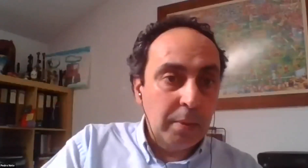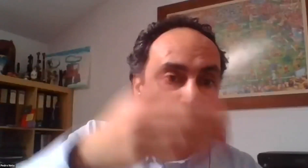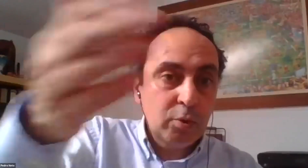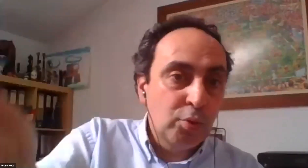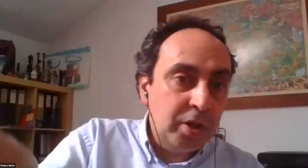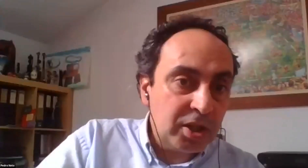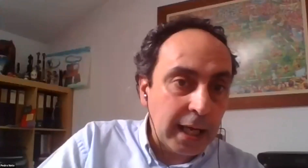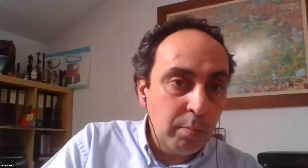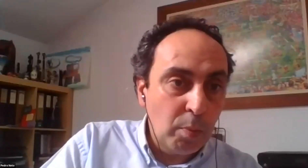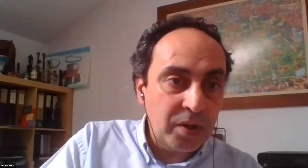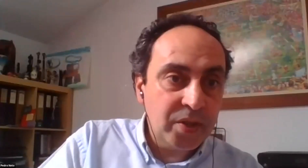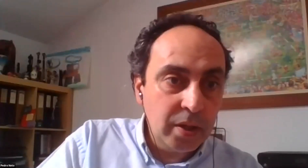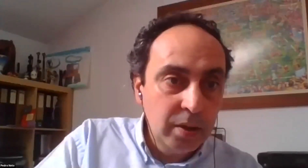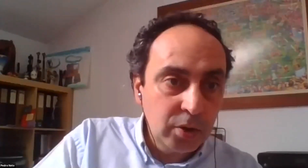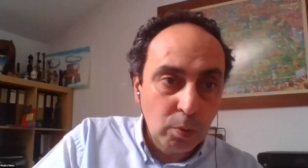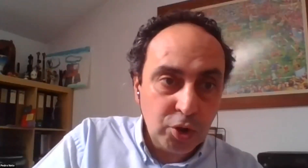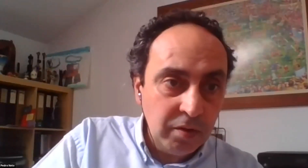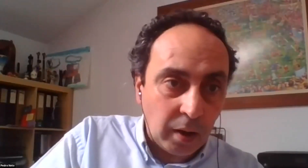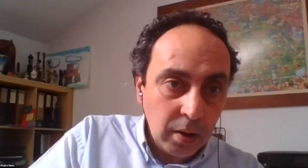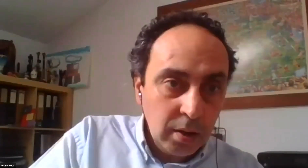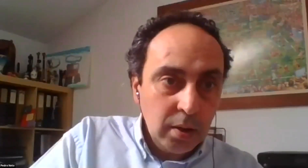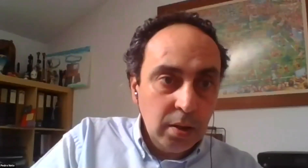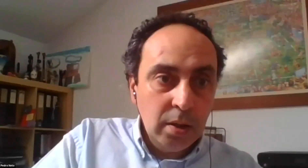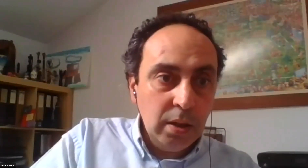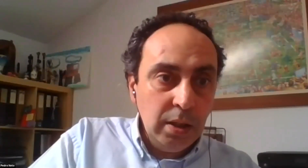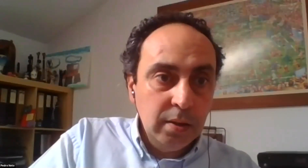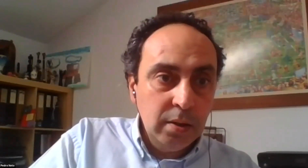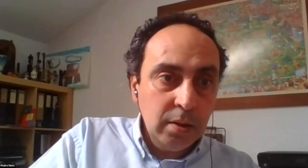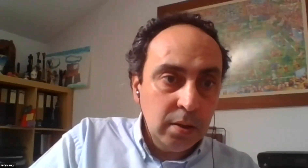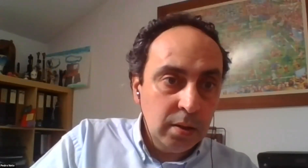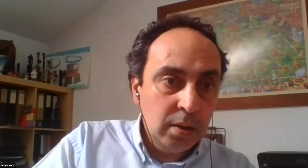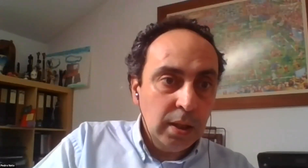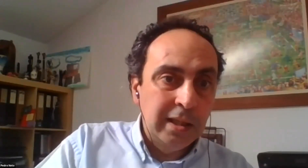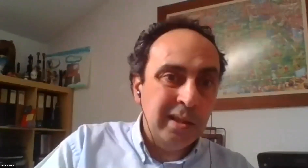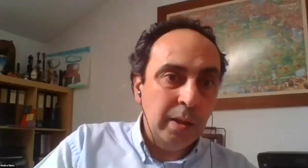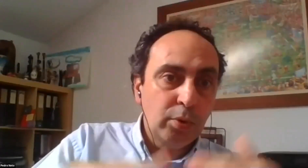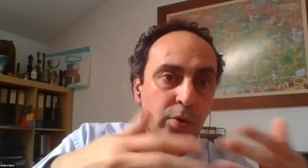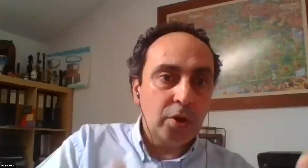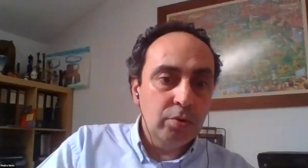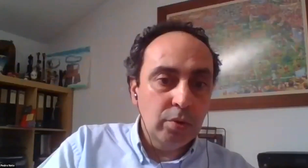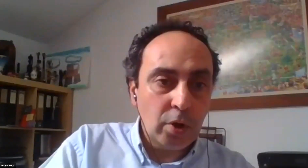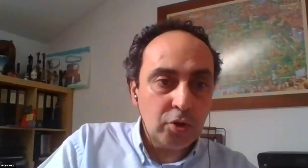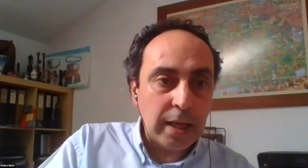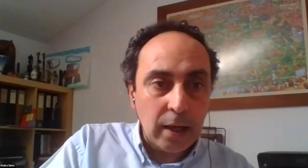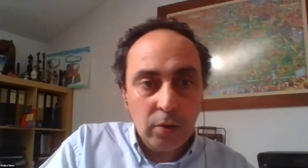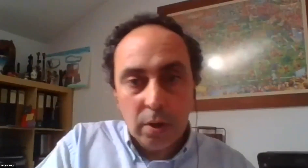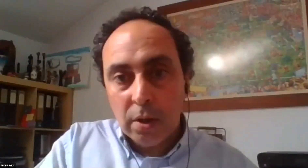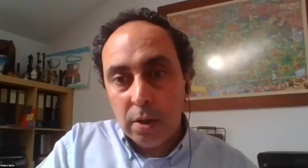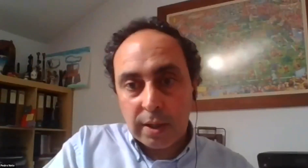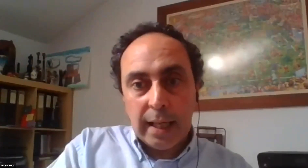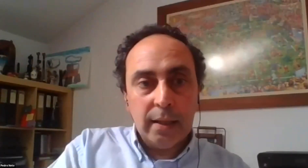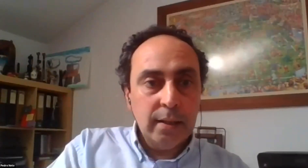trabalho, também vamos poder estar em poupança de combustível e de tempo que o nosso